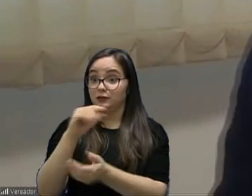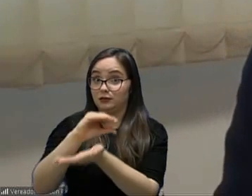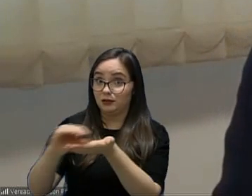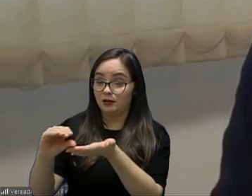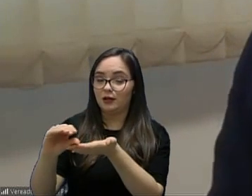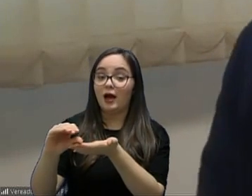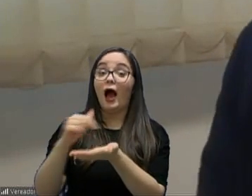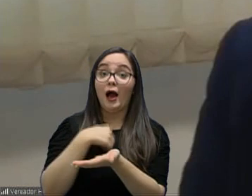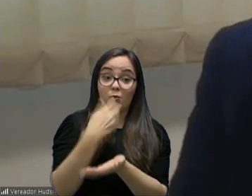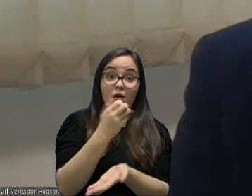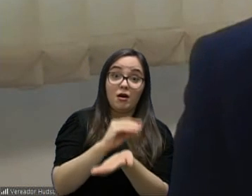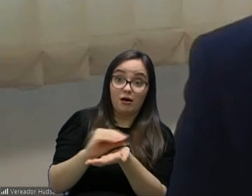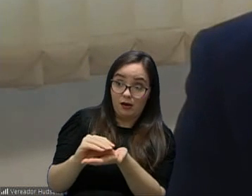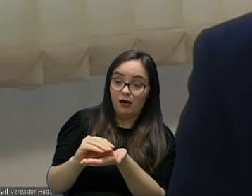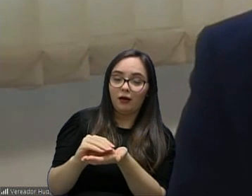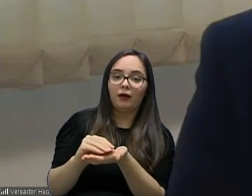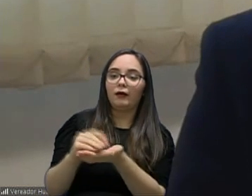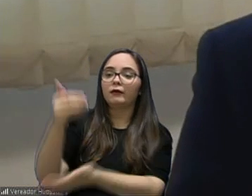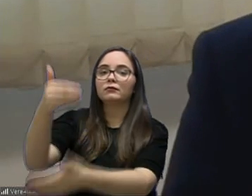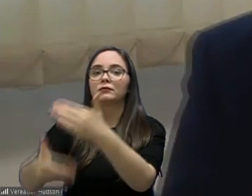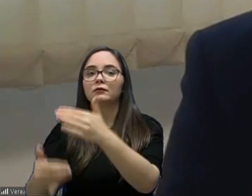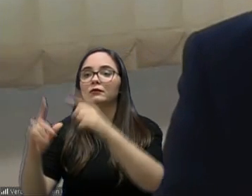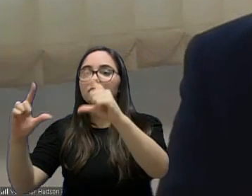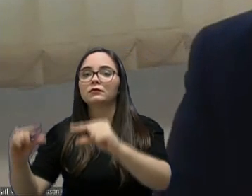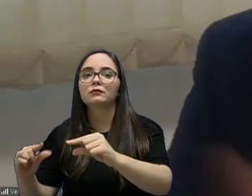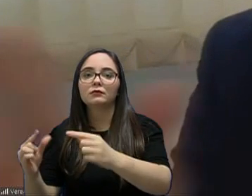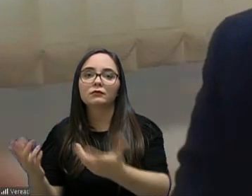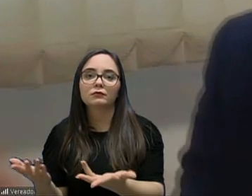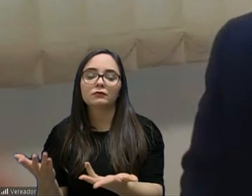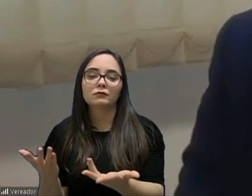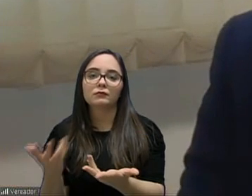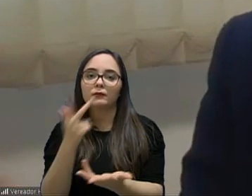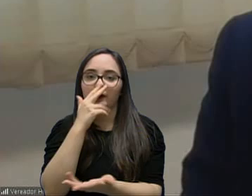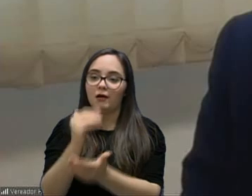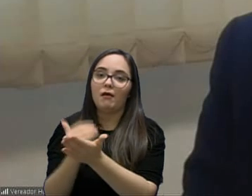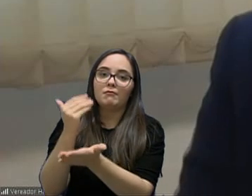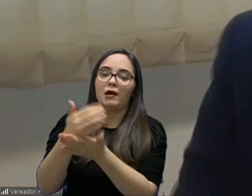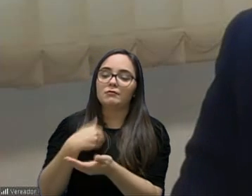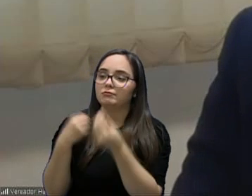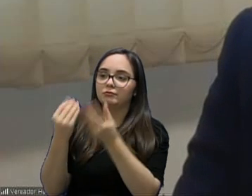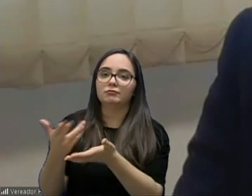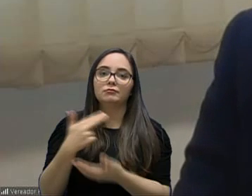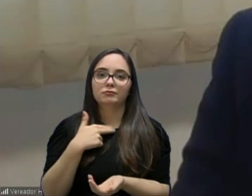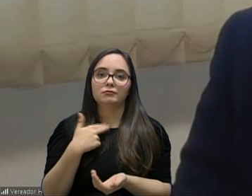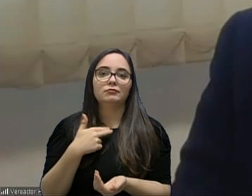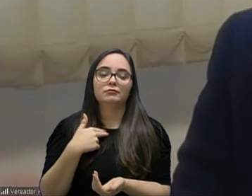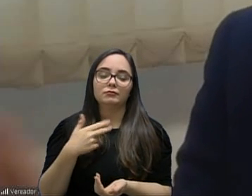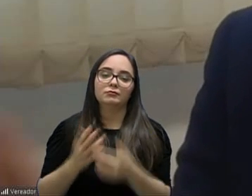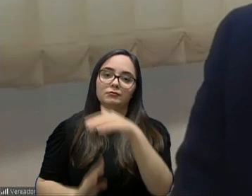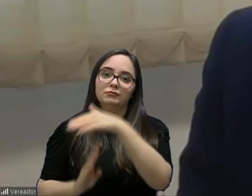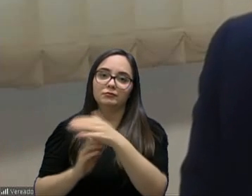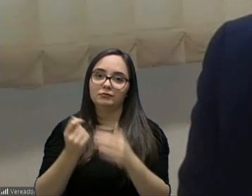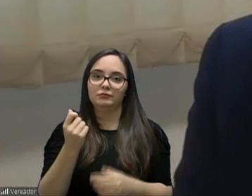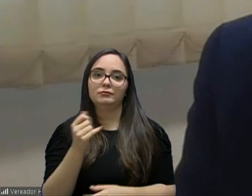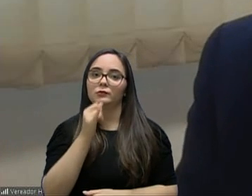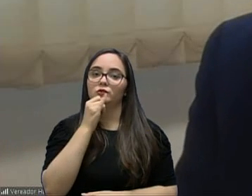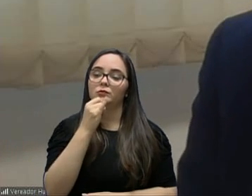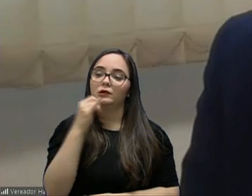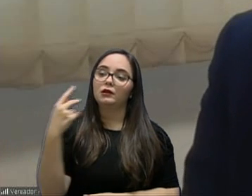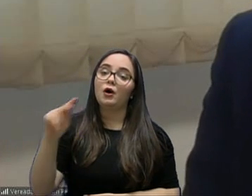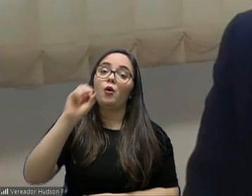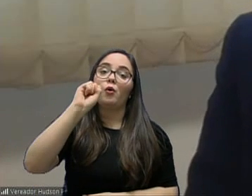era feito, exatamente isso, Yara. A Santa Casa tinha que receber, por exemplo, 8 milhões de